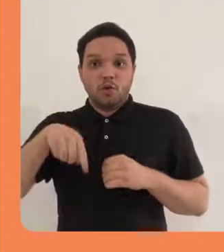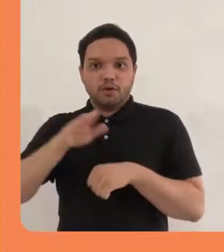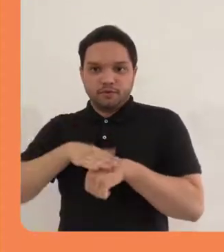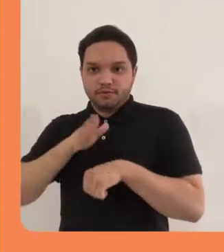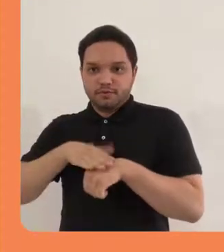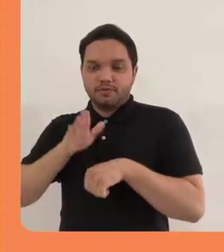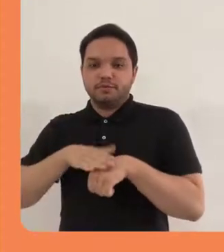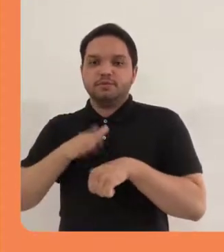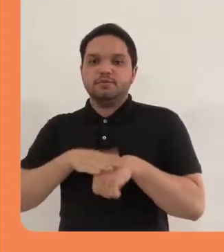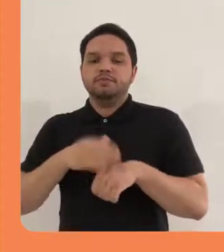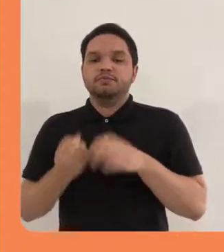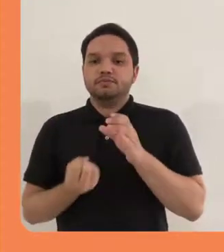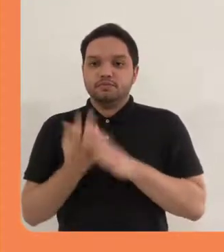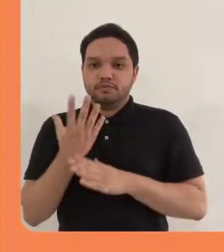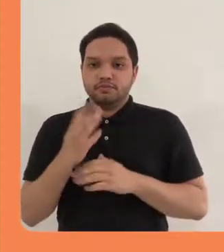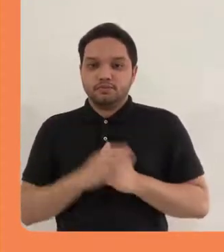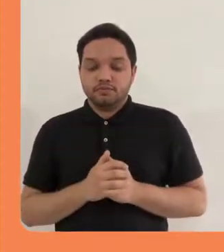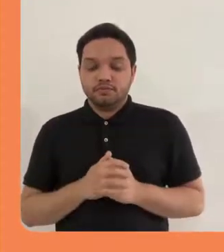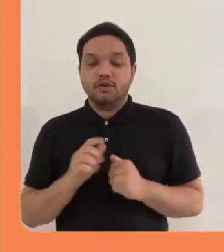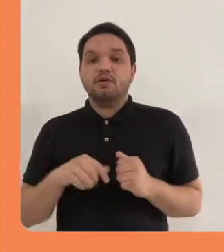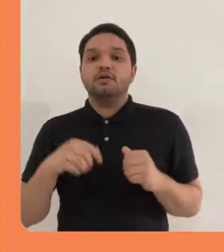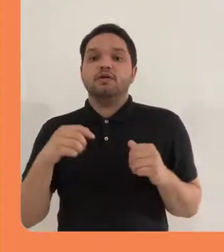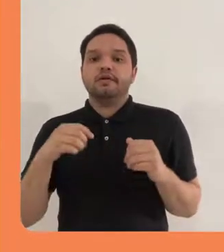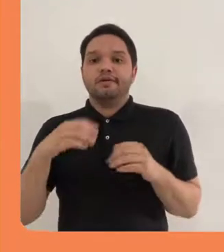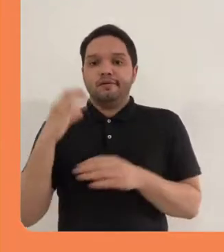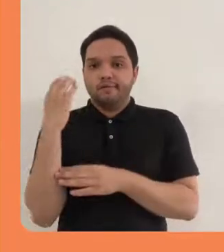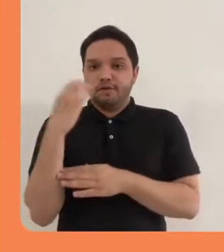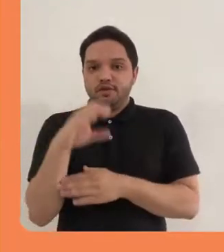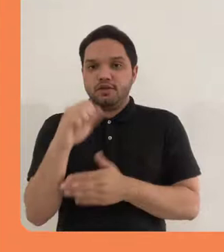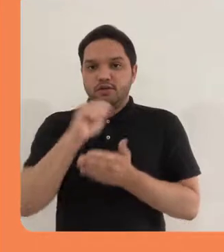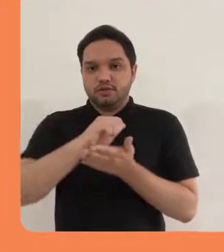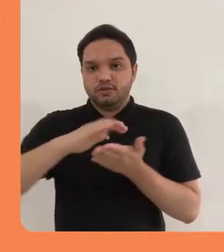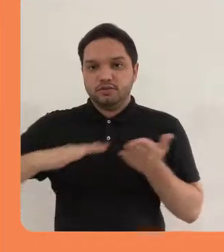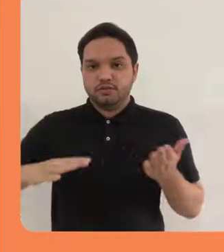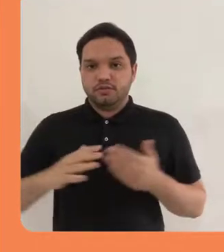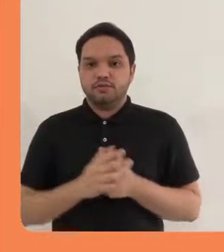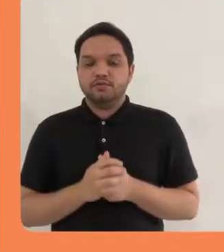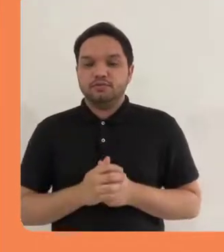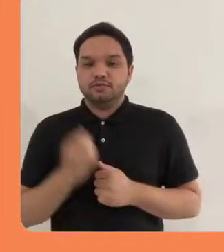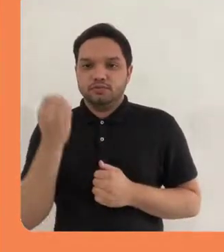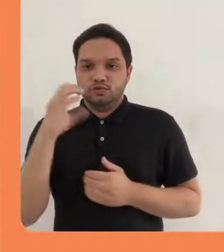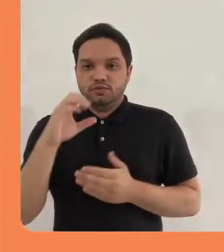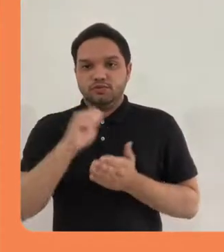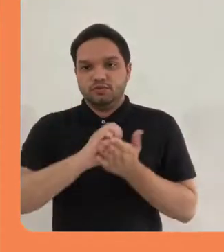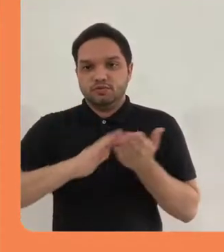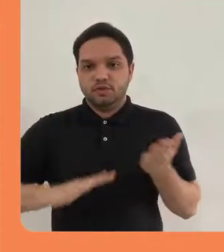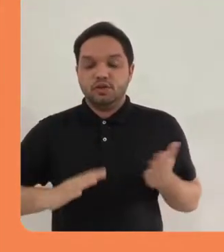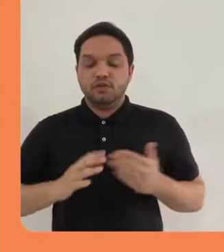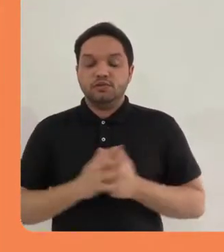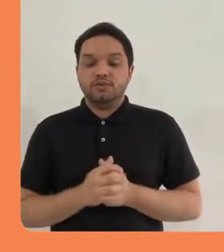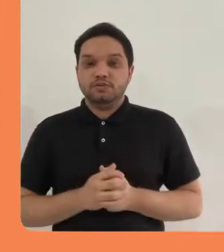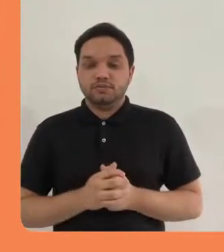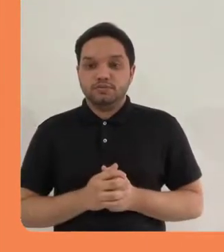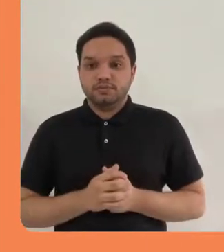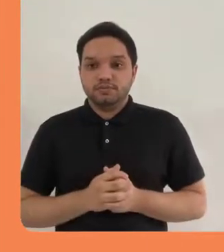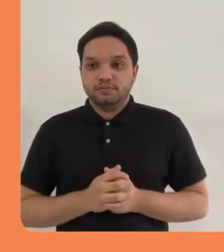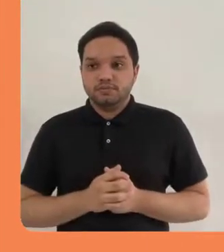aqui, ela é customizada. Lembrem-se, fomos nós que criamos. Então agora vamos também enviar uma